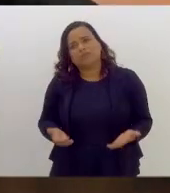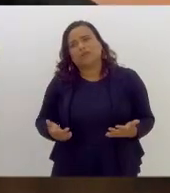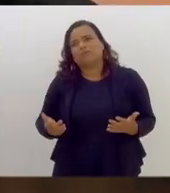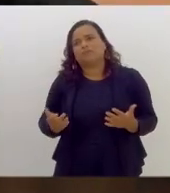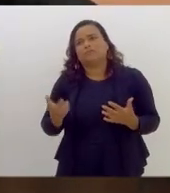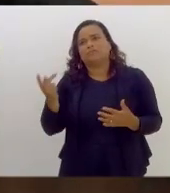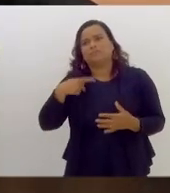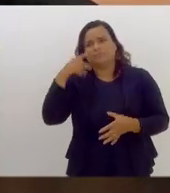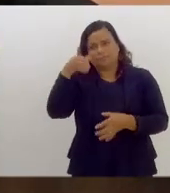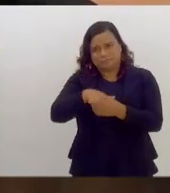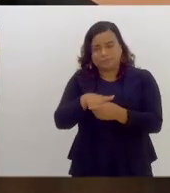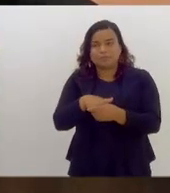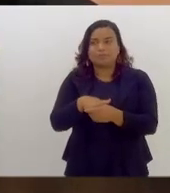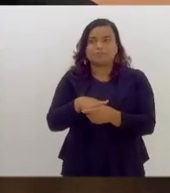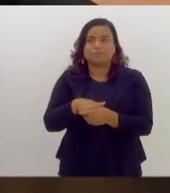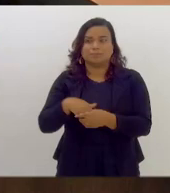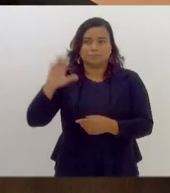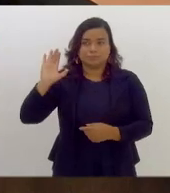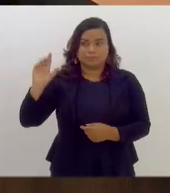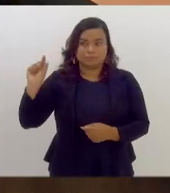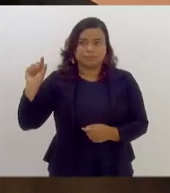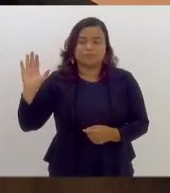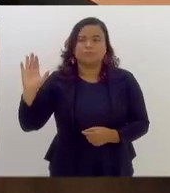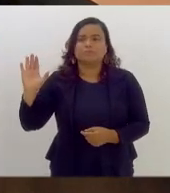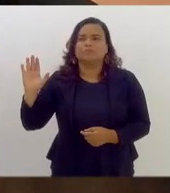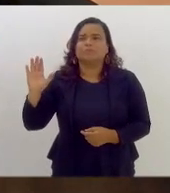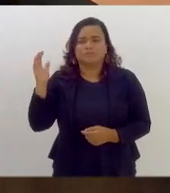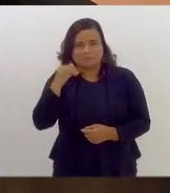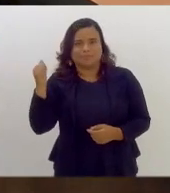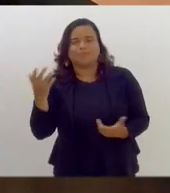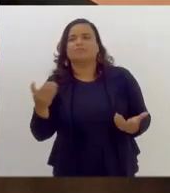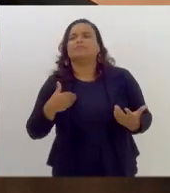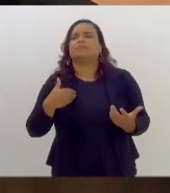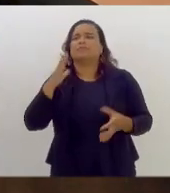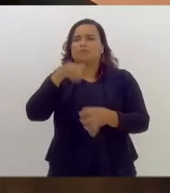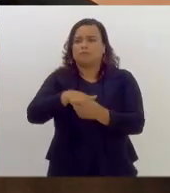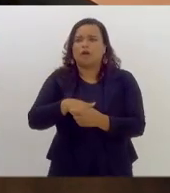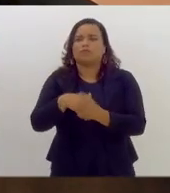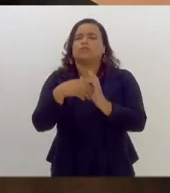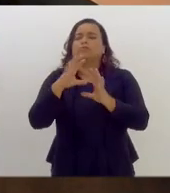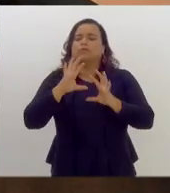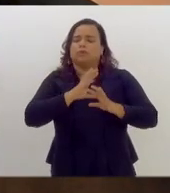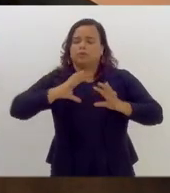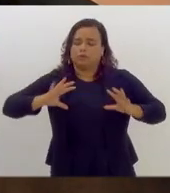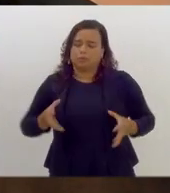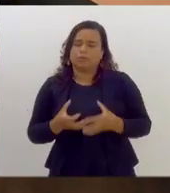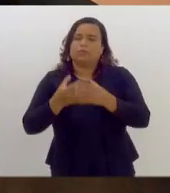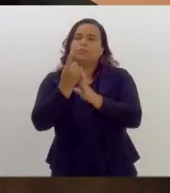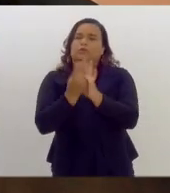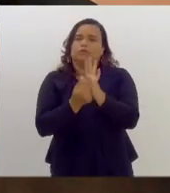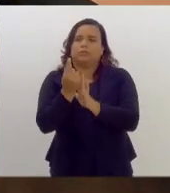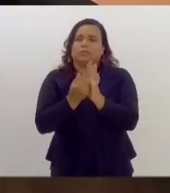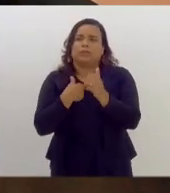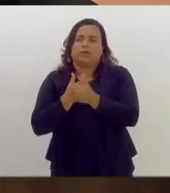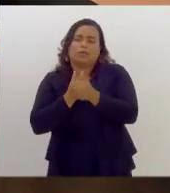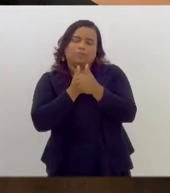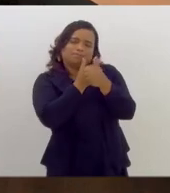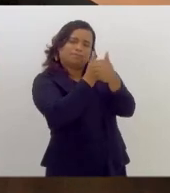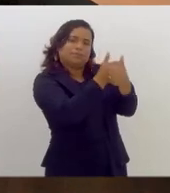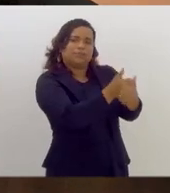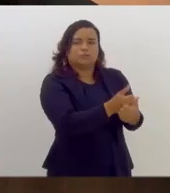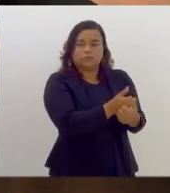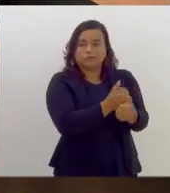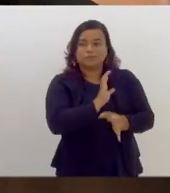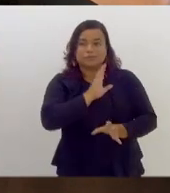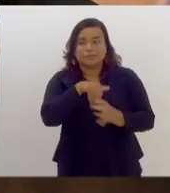meu voto presidente. Na comissão... Já, Xará. Na linha do meu voto na comissão de orçamento, eu acompanho